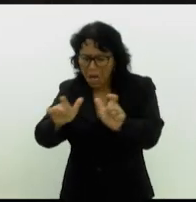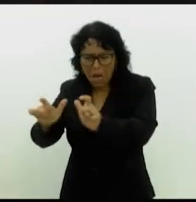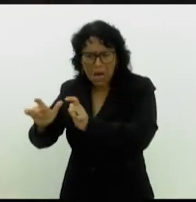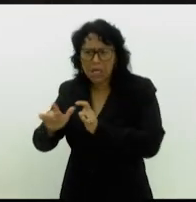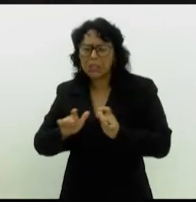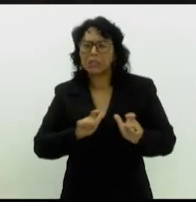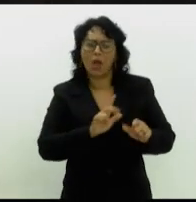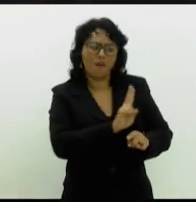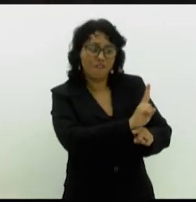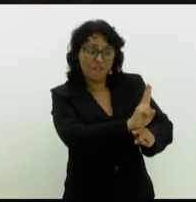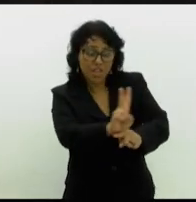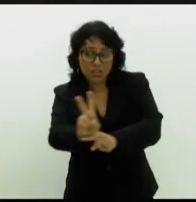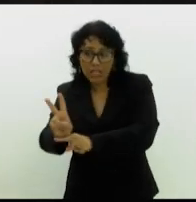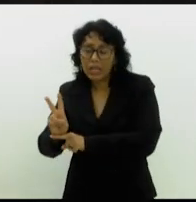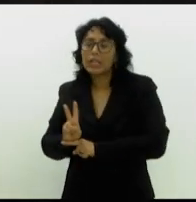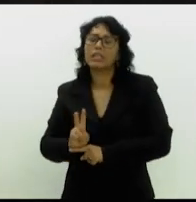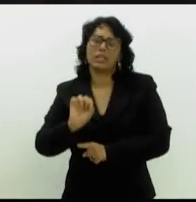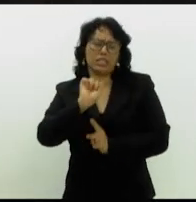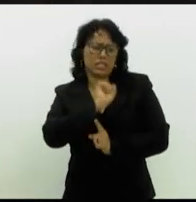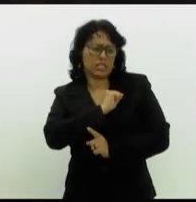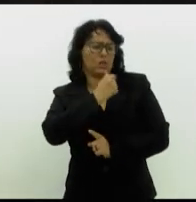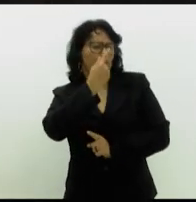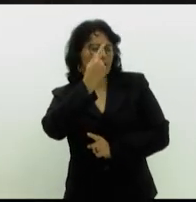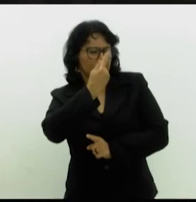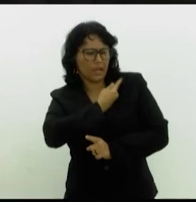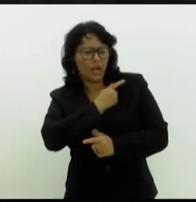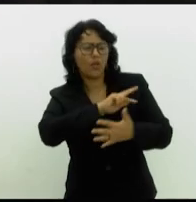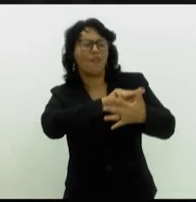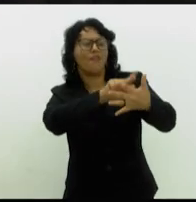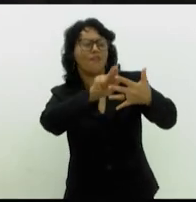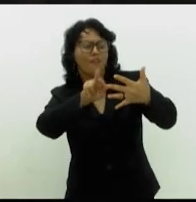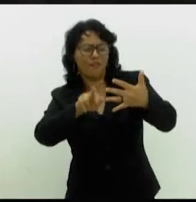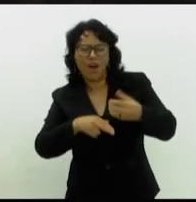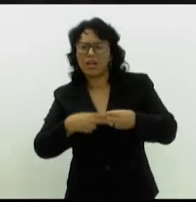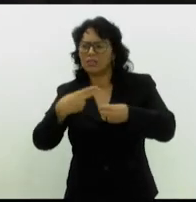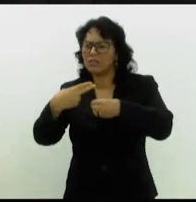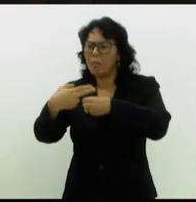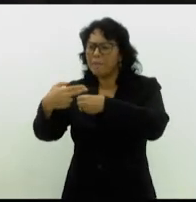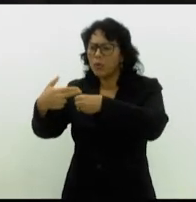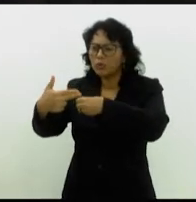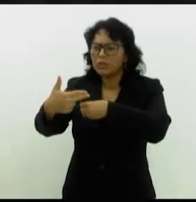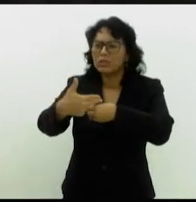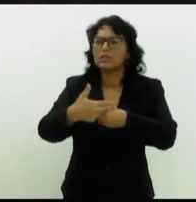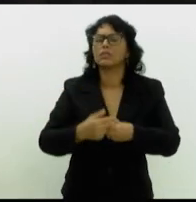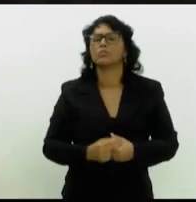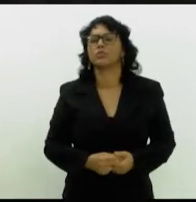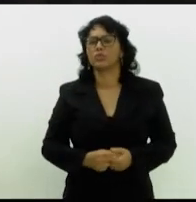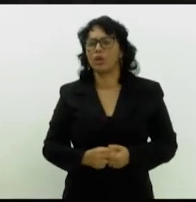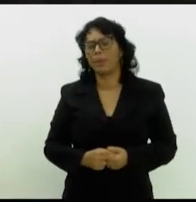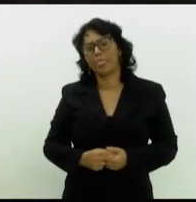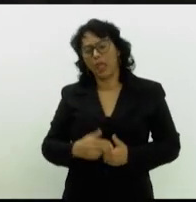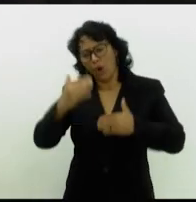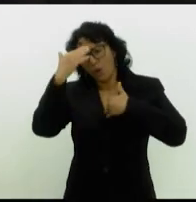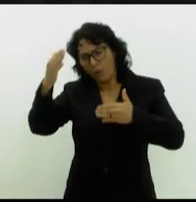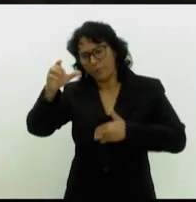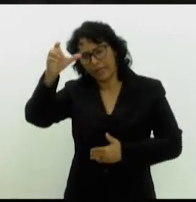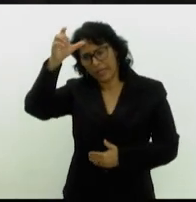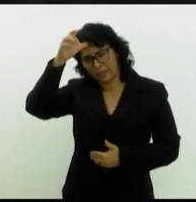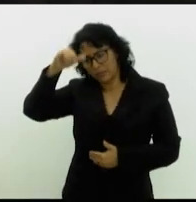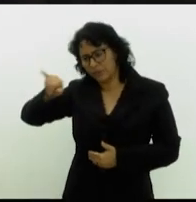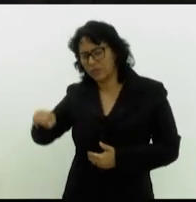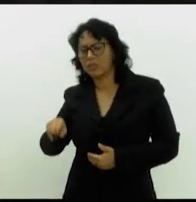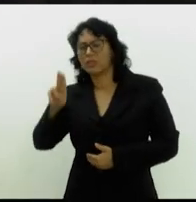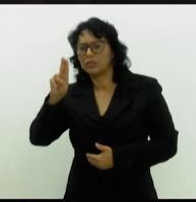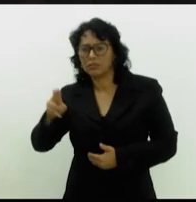de São Gonçalo e também todo o processo onde teve a contaminação da água obrigado tia Ju pela oportunidade Obrigado aos